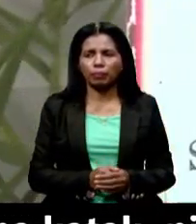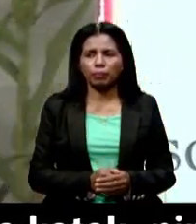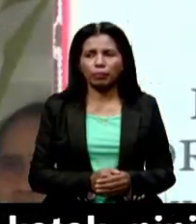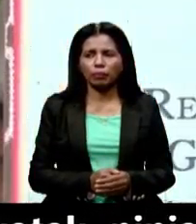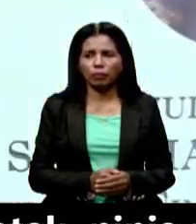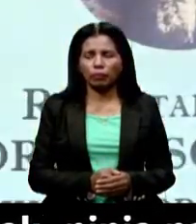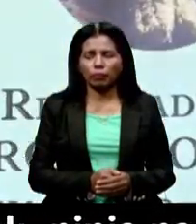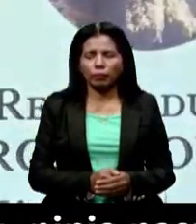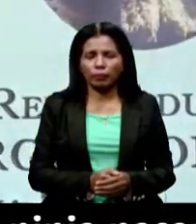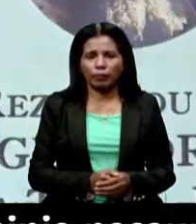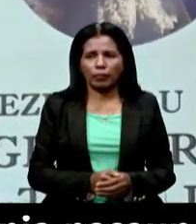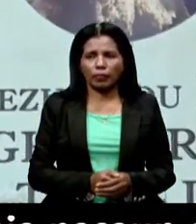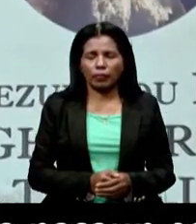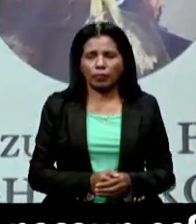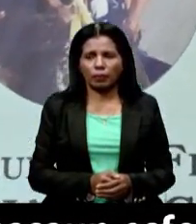atu